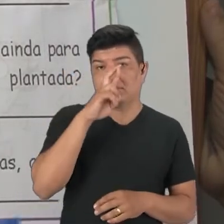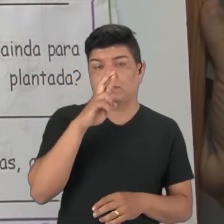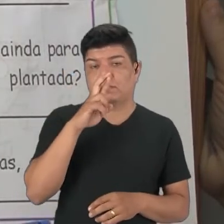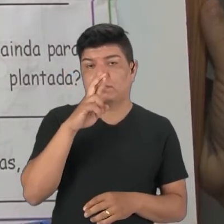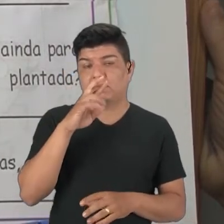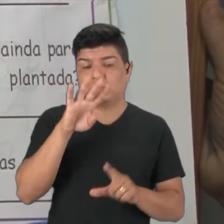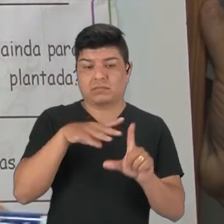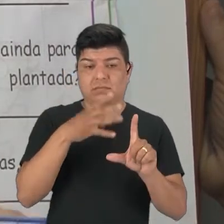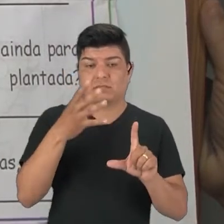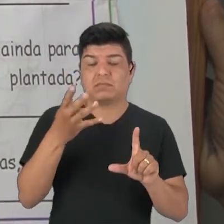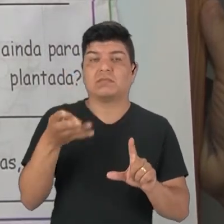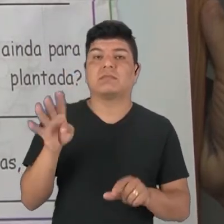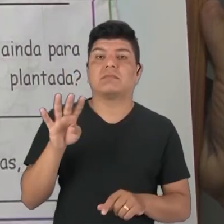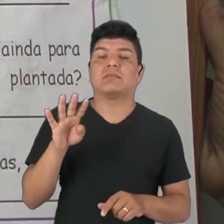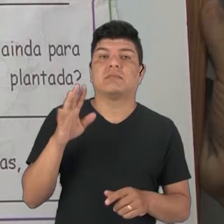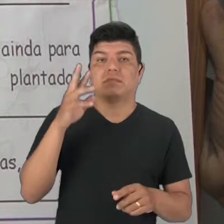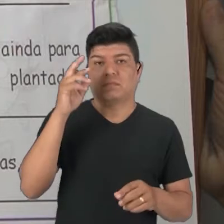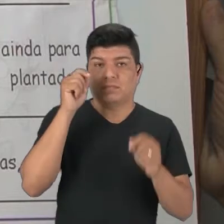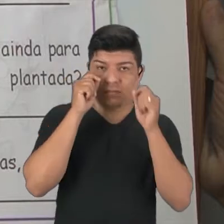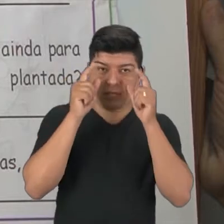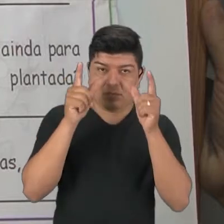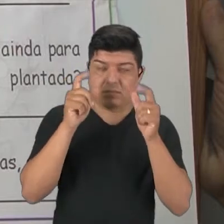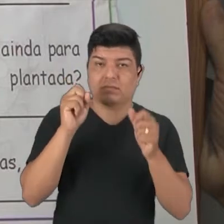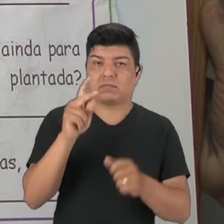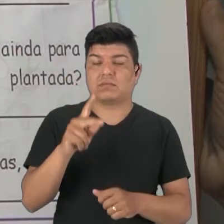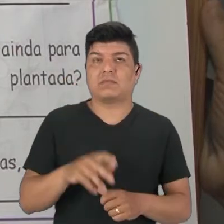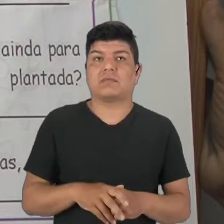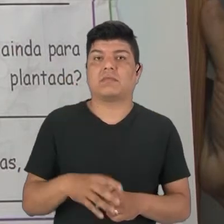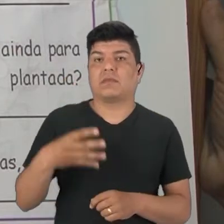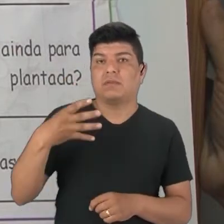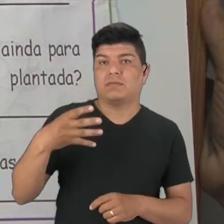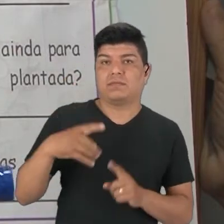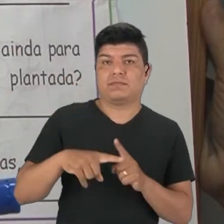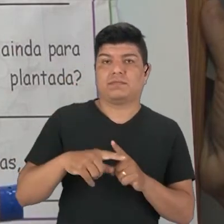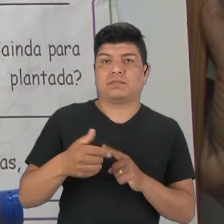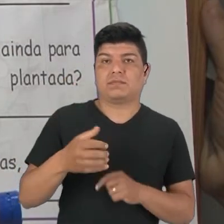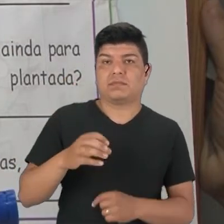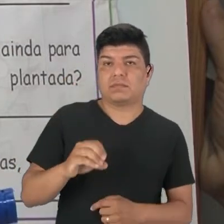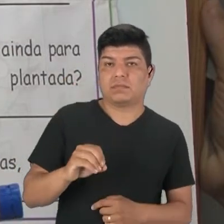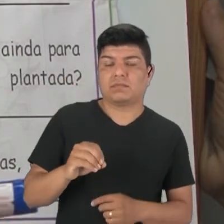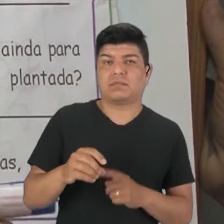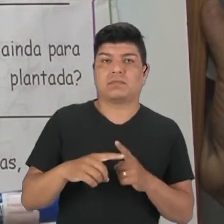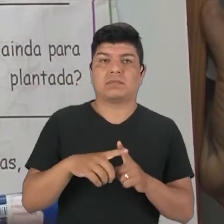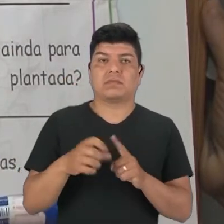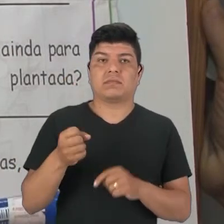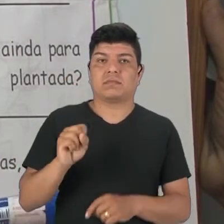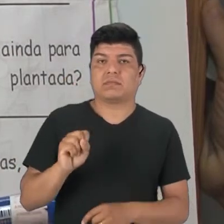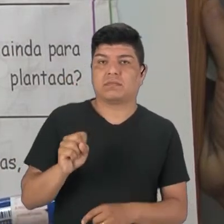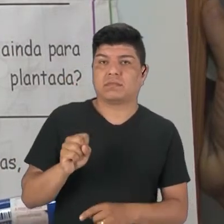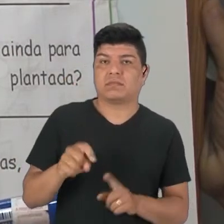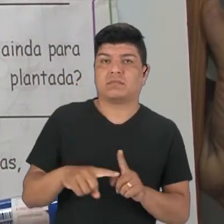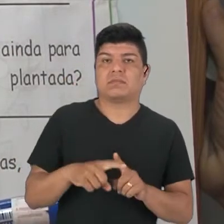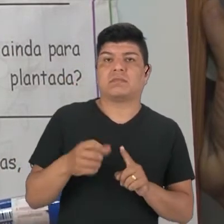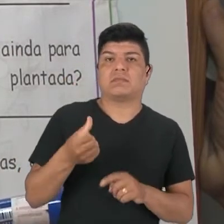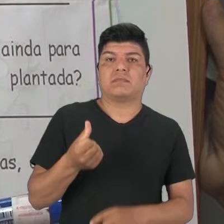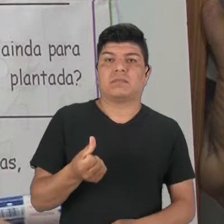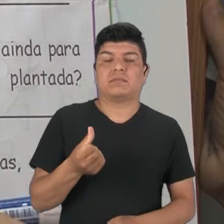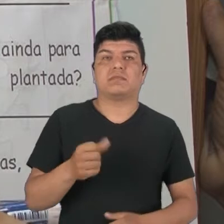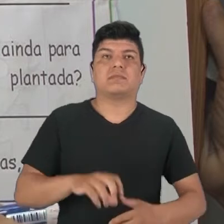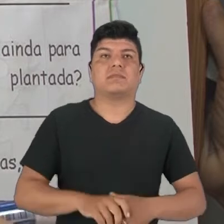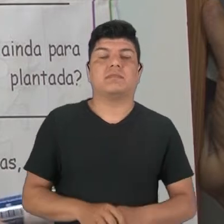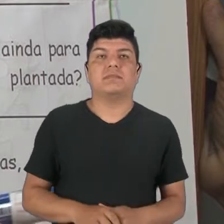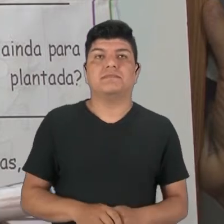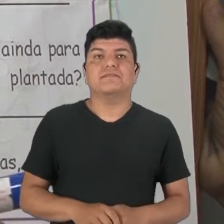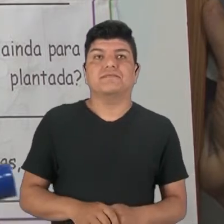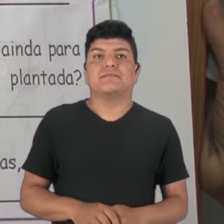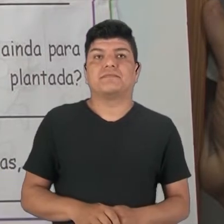gráfico aqui com atenção. Eu peguei 4 mais 10 mais 8 e mais 6.